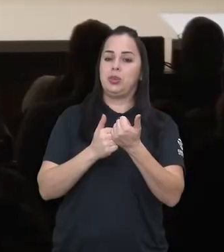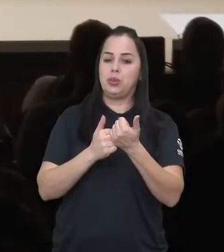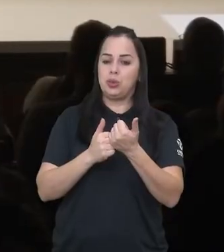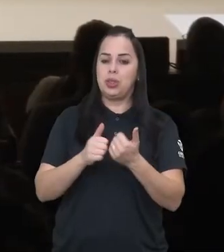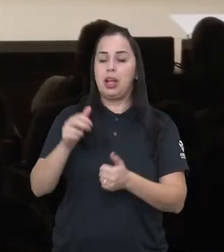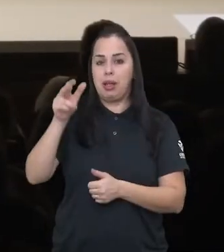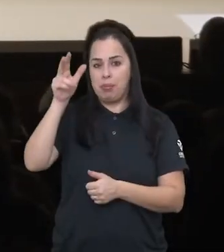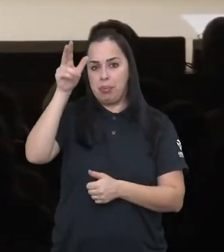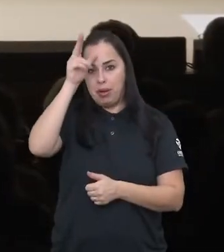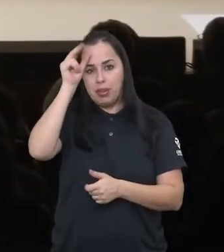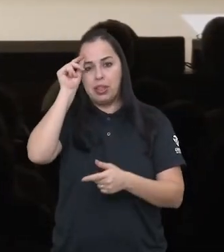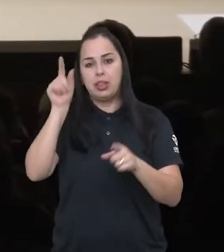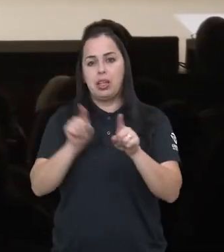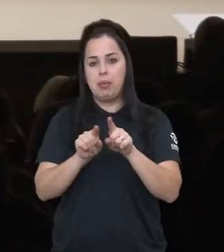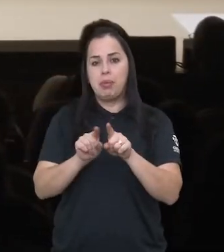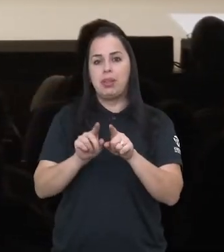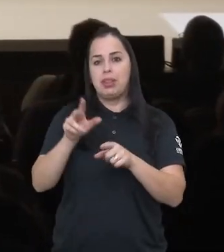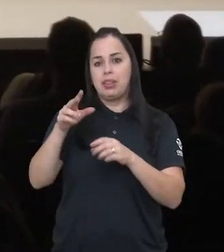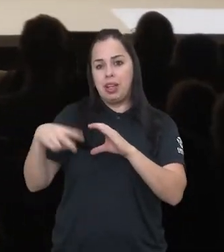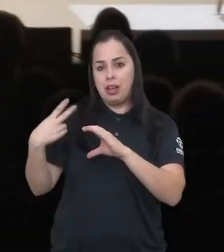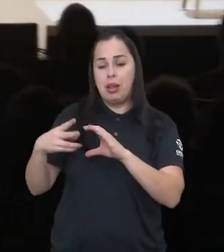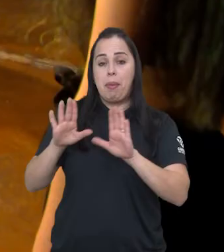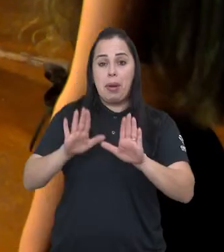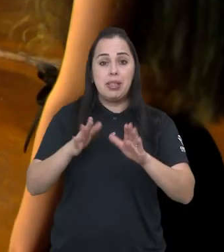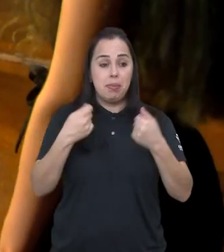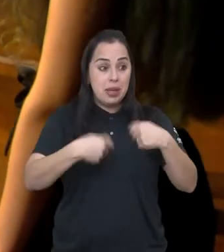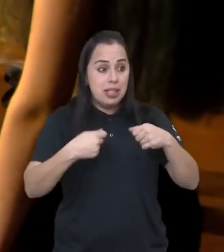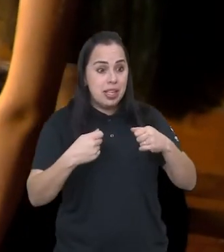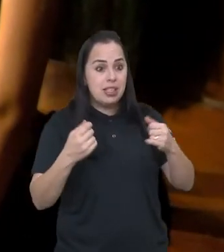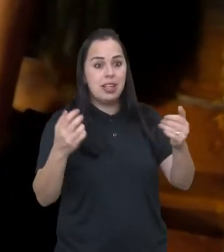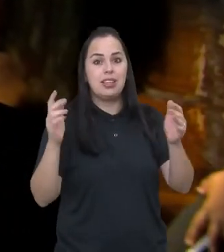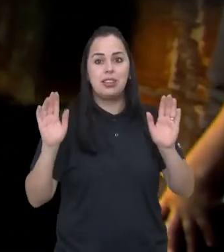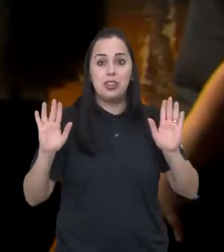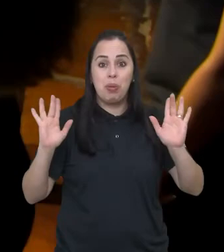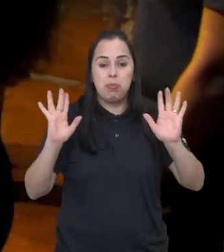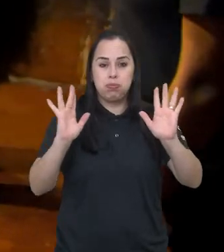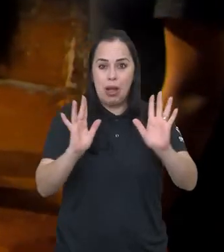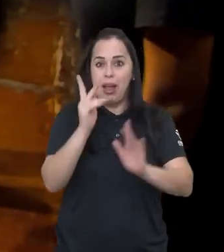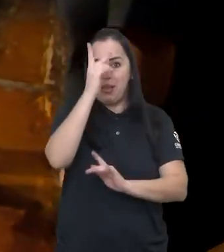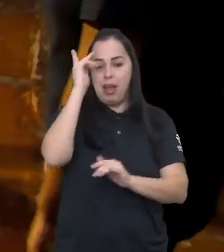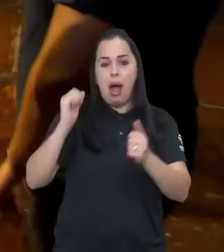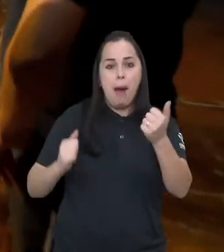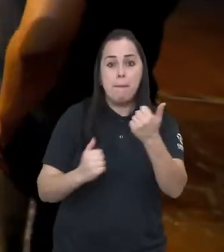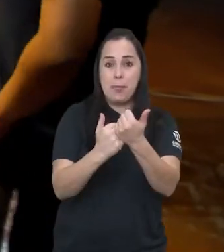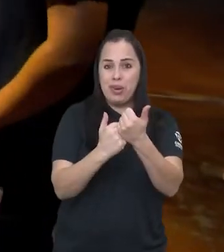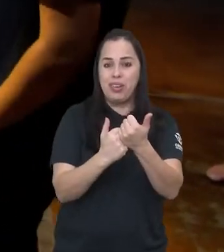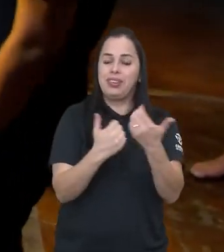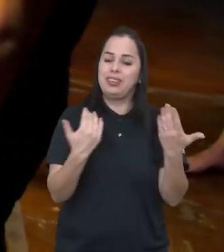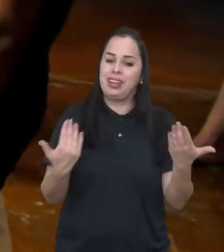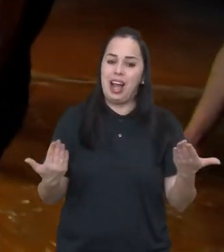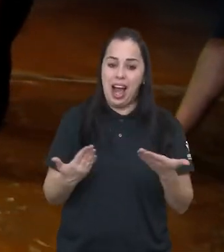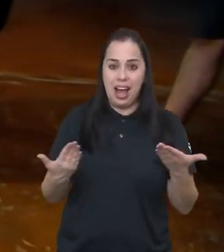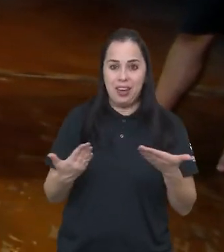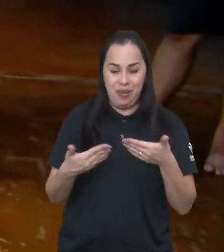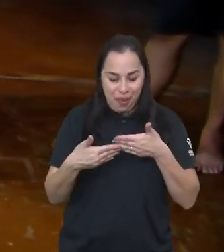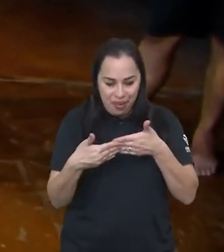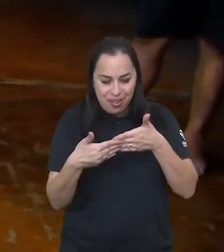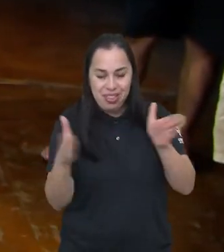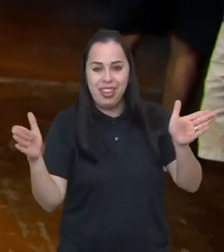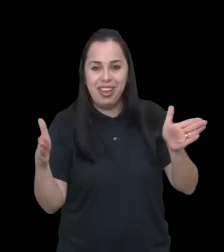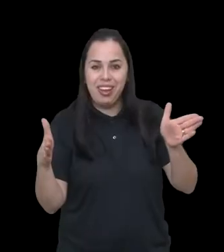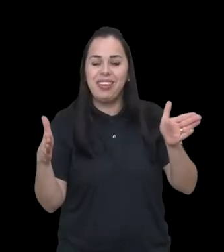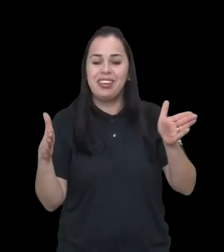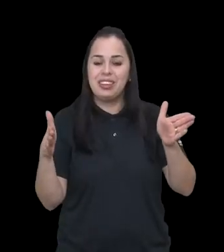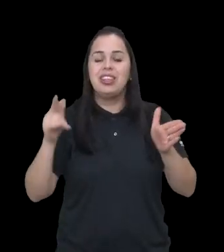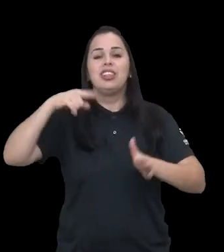município, a atividade artística não sobrevive sem o público. Prestigie, apoie a arte. Agora, com o teatro de volta em